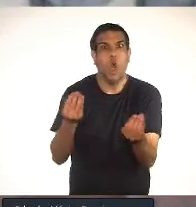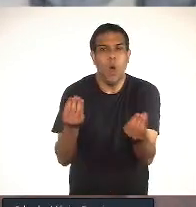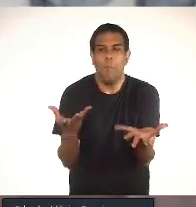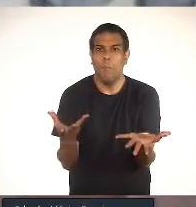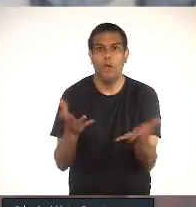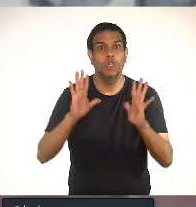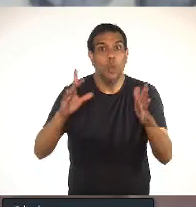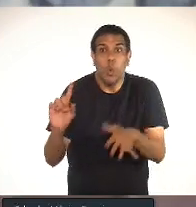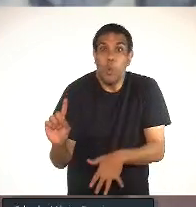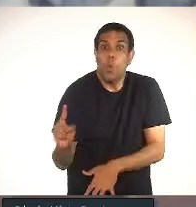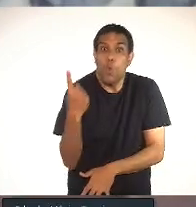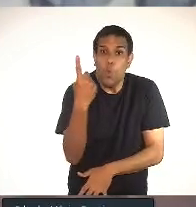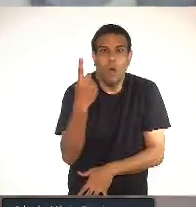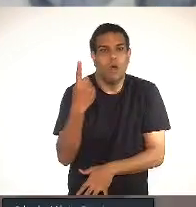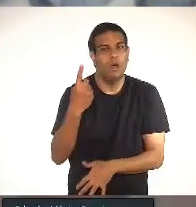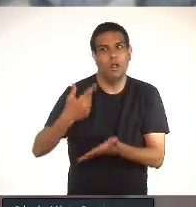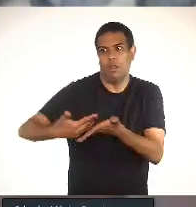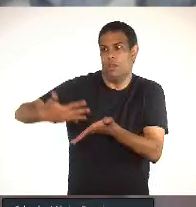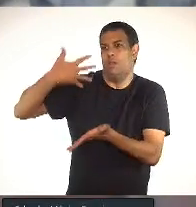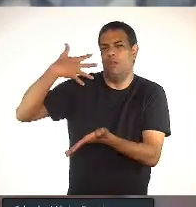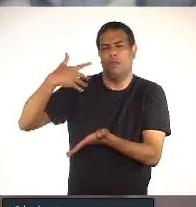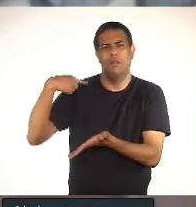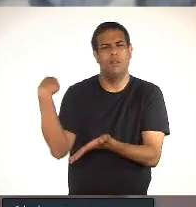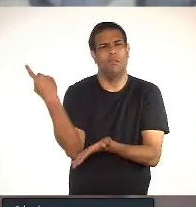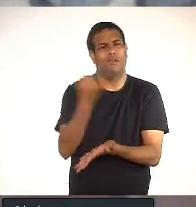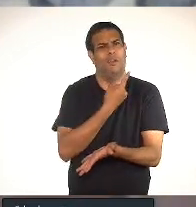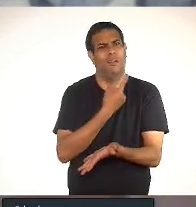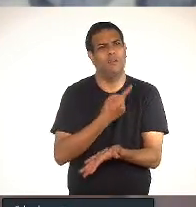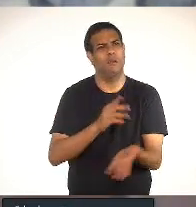absurdo. A gente ovacionar,